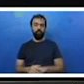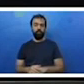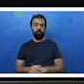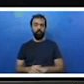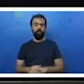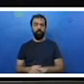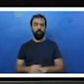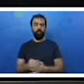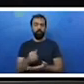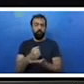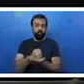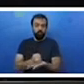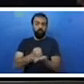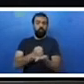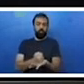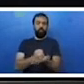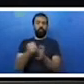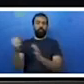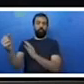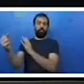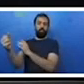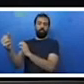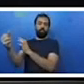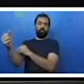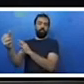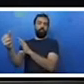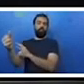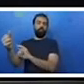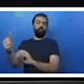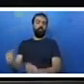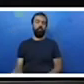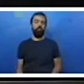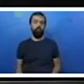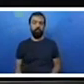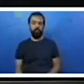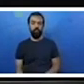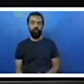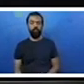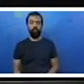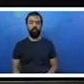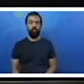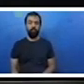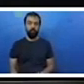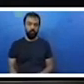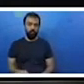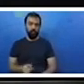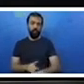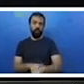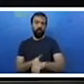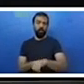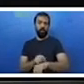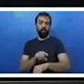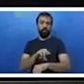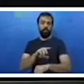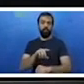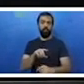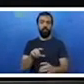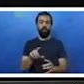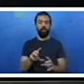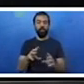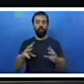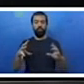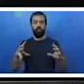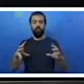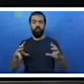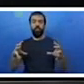A resistência muscular, que é a capacidade de aguentar esse movimento por determinado tempo, né, por um maior tempo no caso. Então mantém